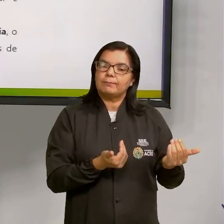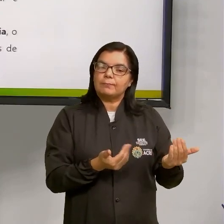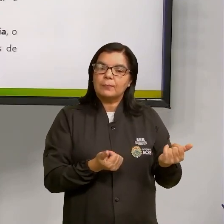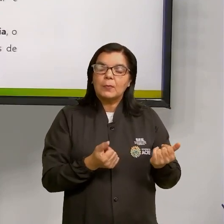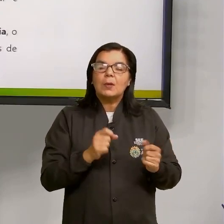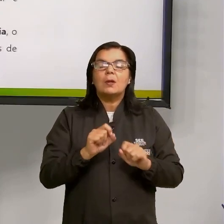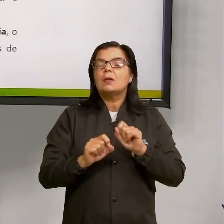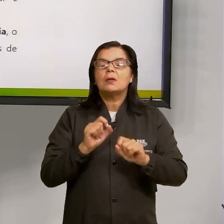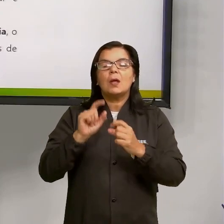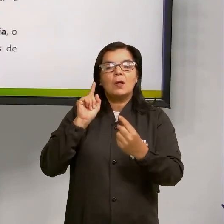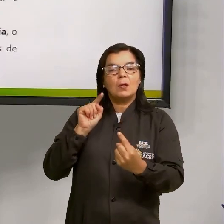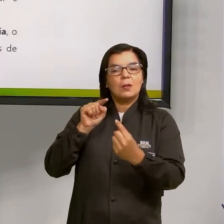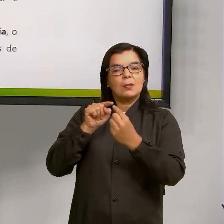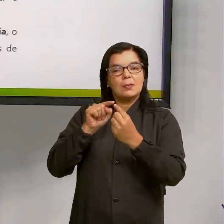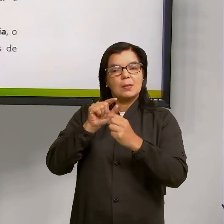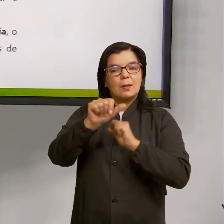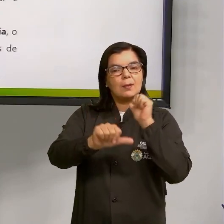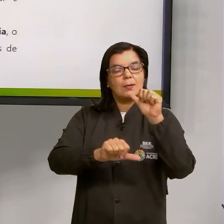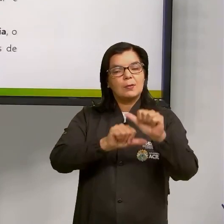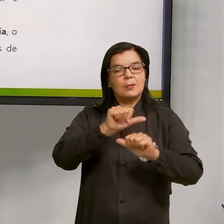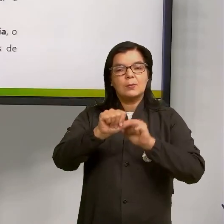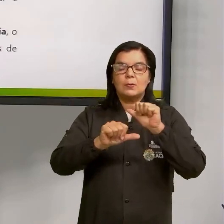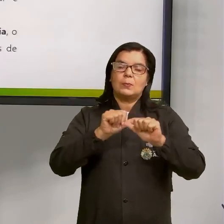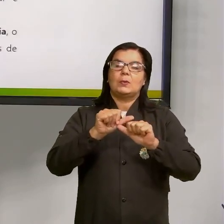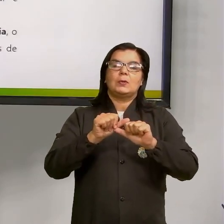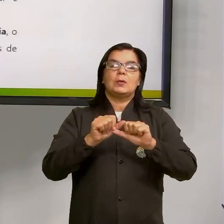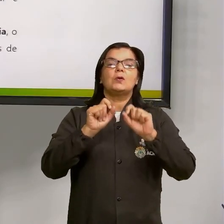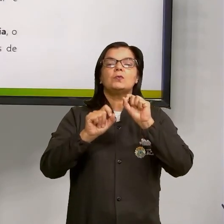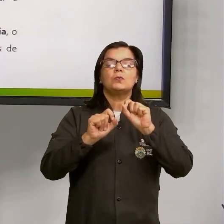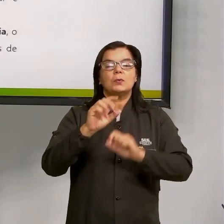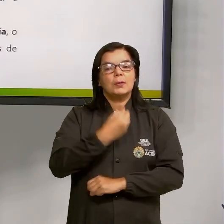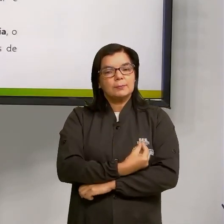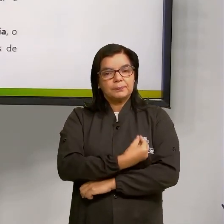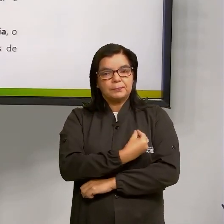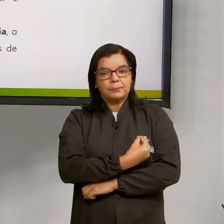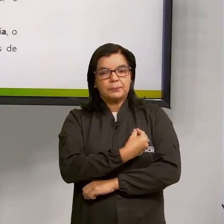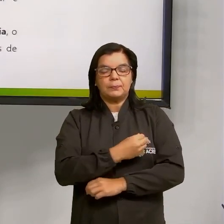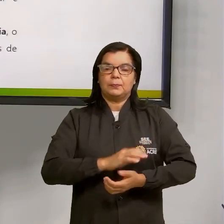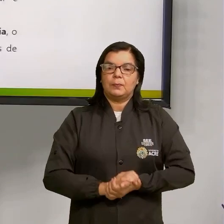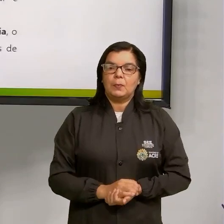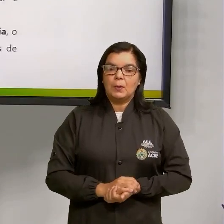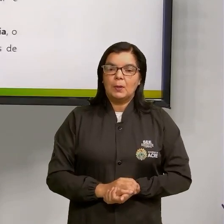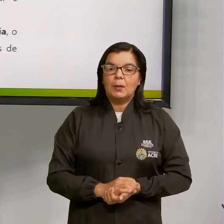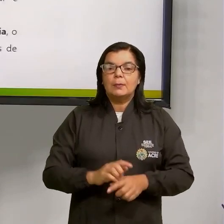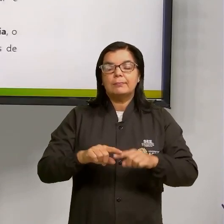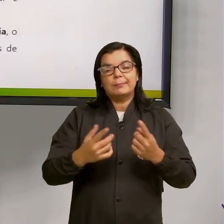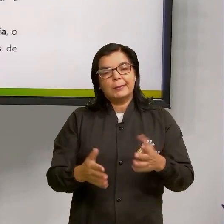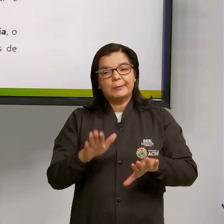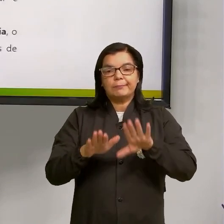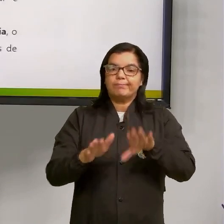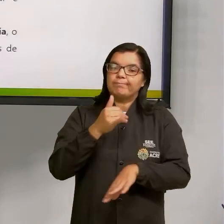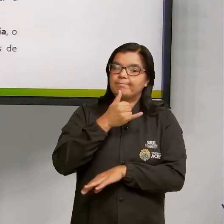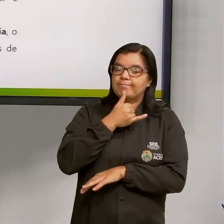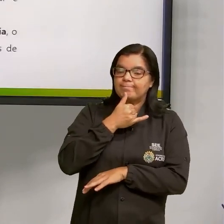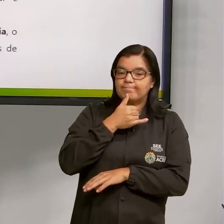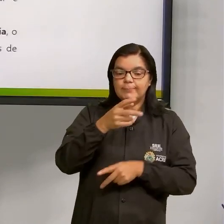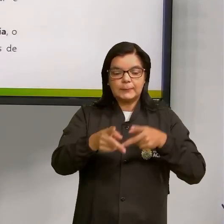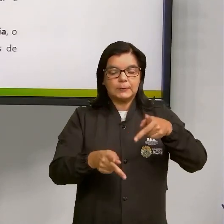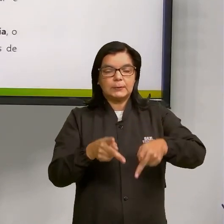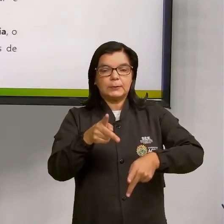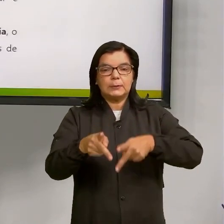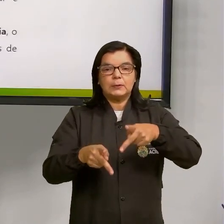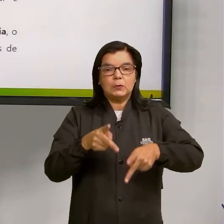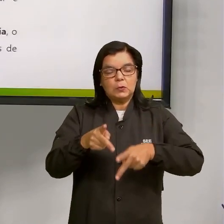busca uma alteração no que diz respeito à realidade. Infelizmente, a